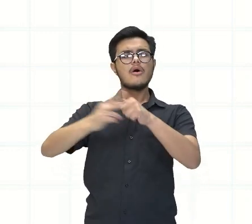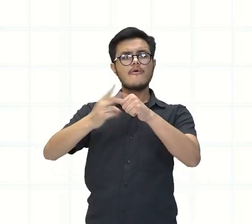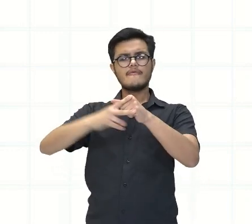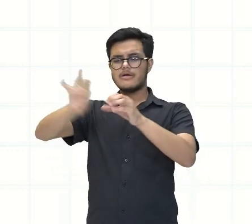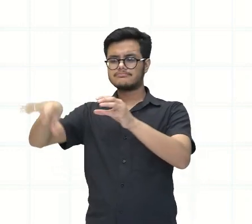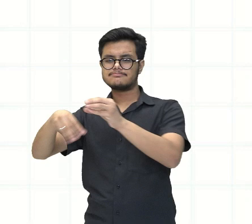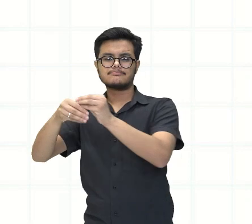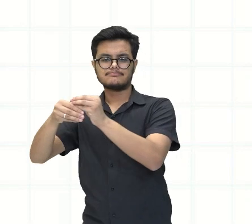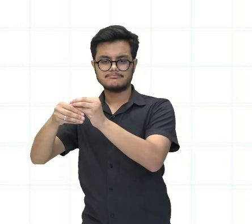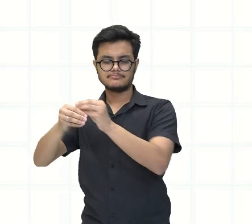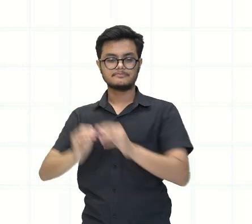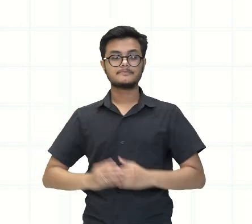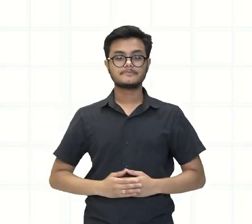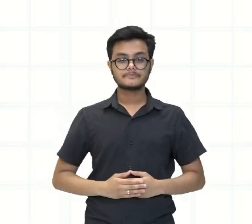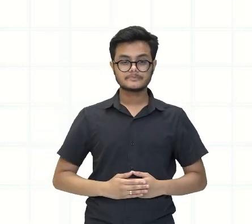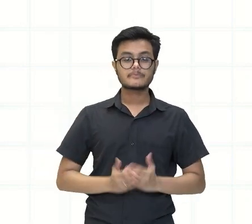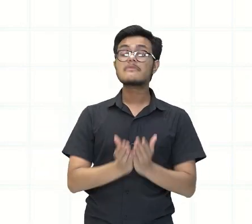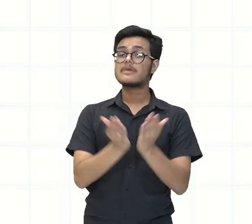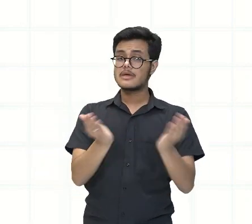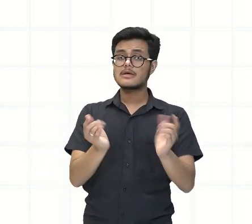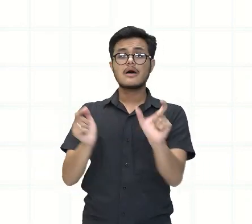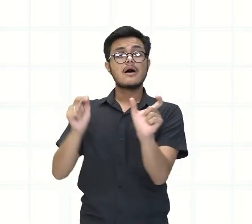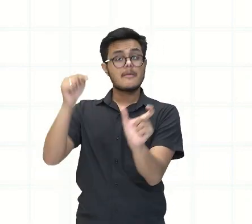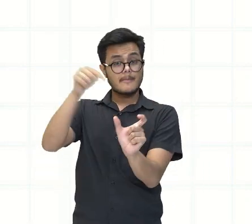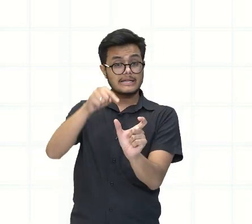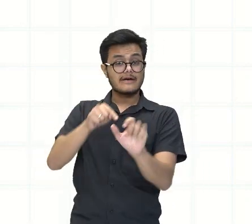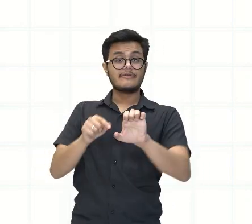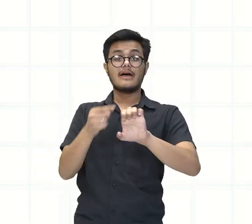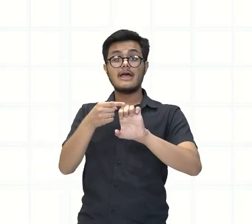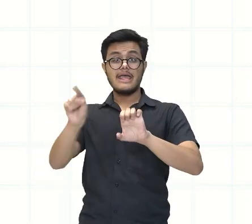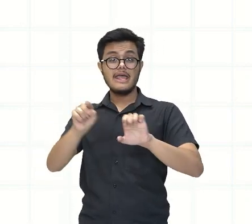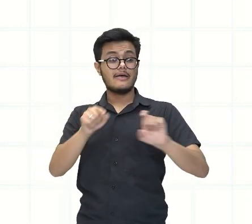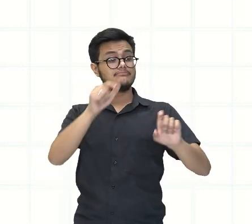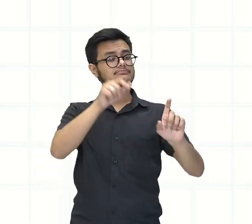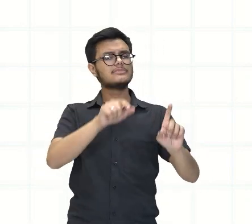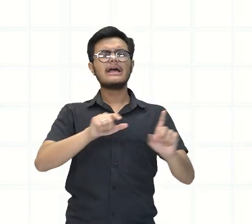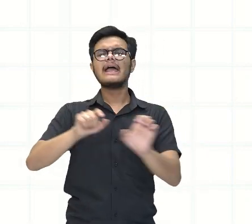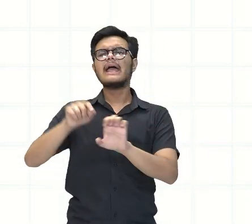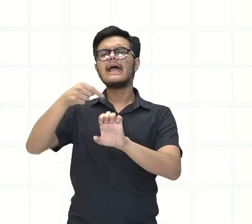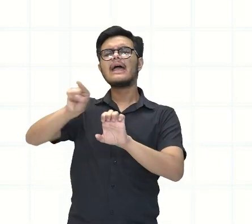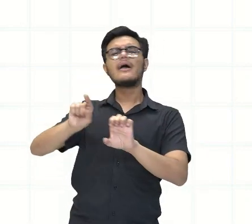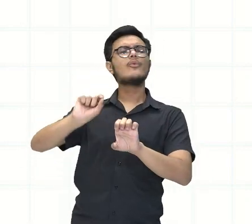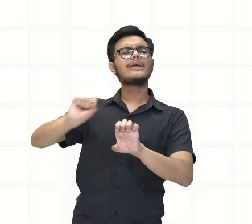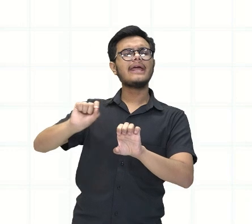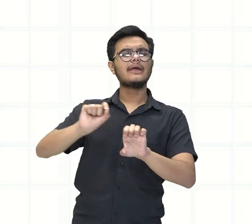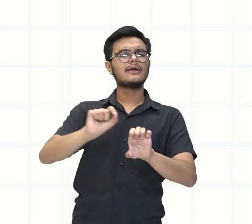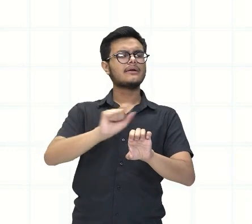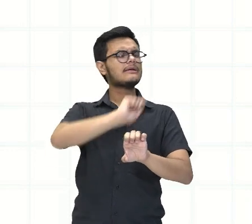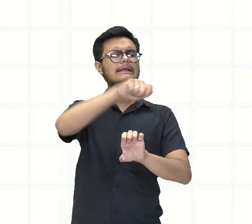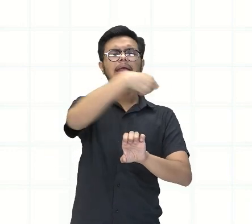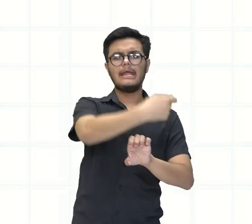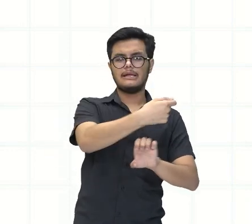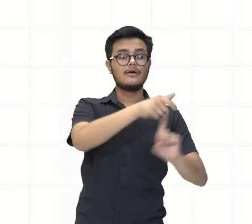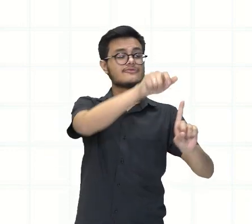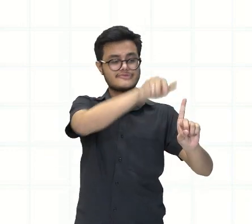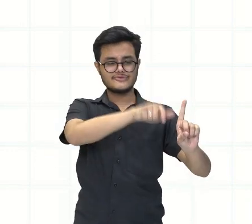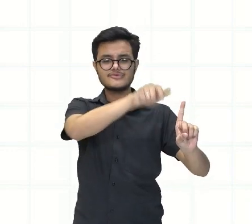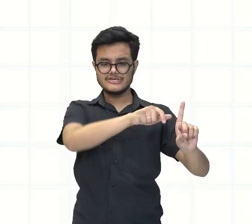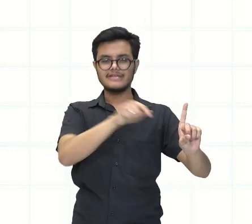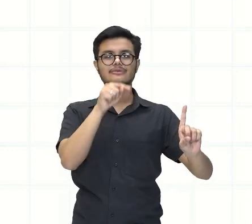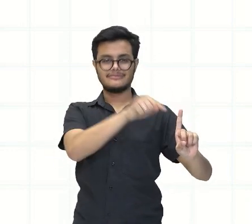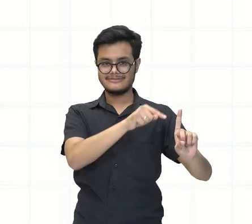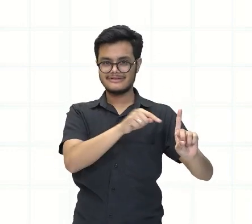essa palavrinha que vai caracterizar o sujeito, né, nesse tipo de formação que nós estamos observando aqui